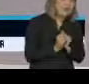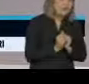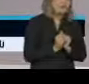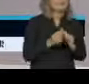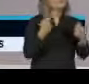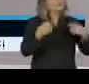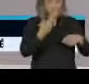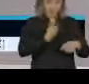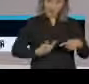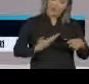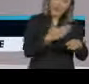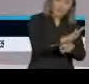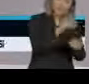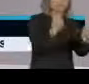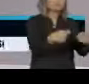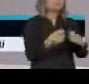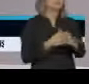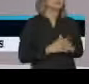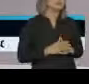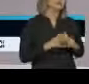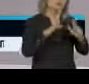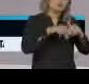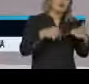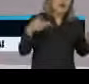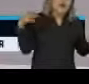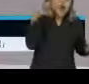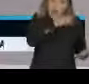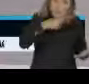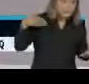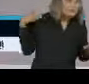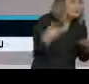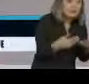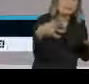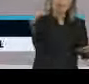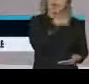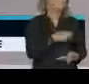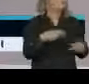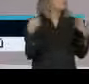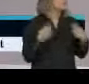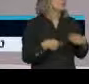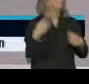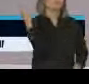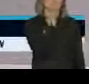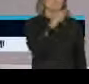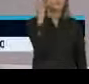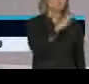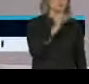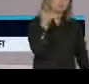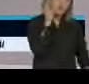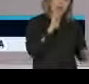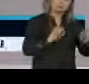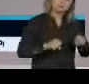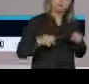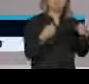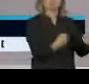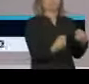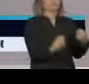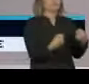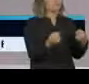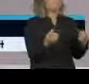de uma ajuda do governo, né? Mas isso tem que ser para ontem, é muito importante que isso ocorra para garantir que a gente